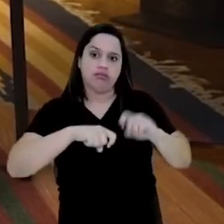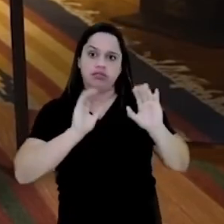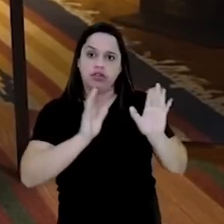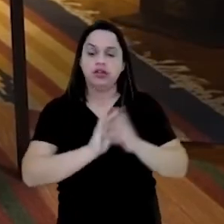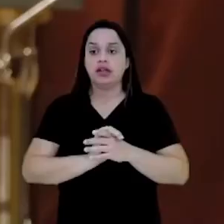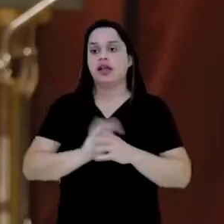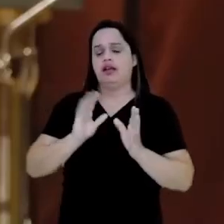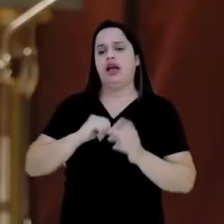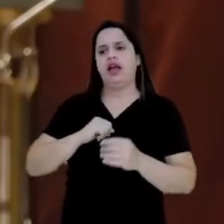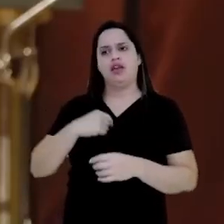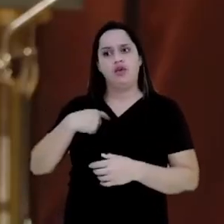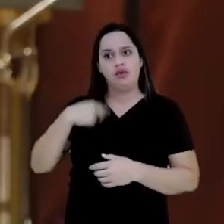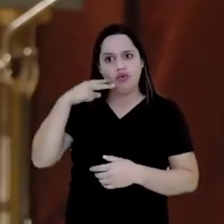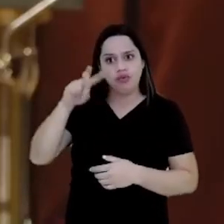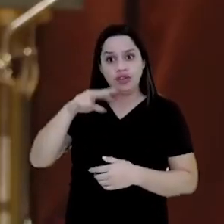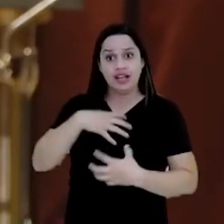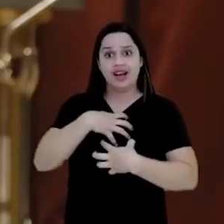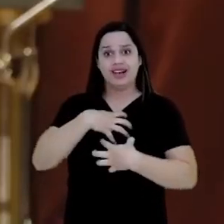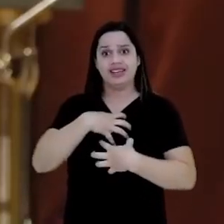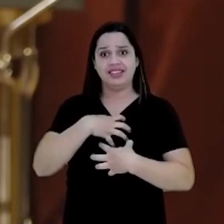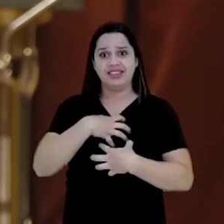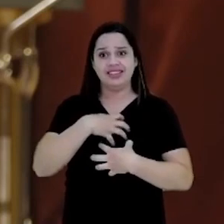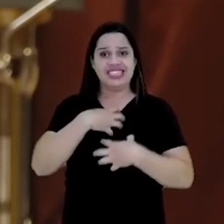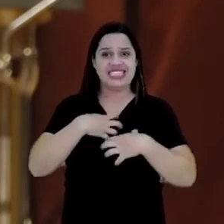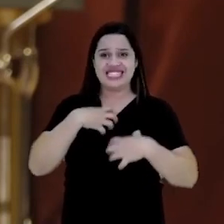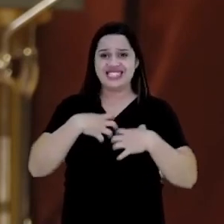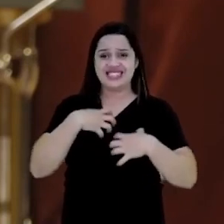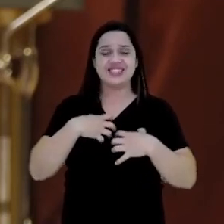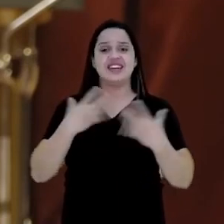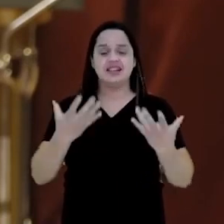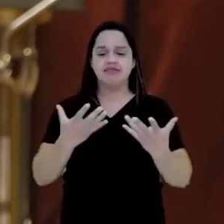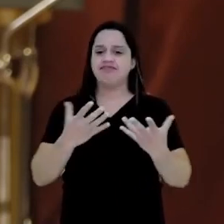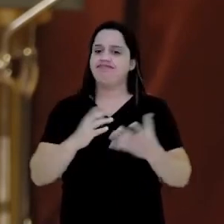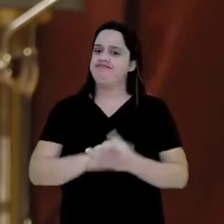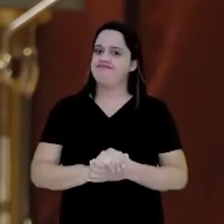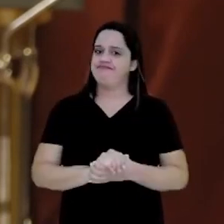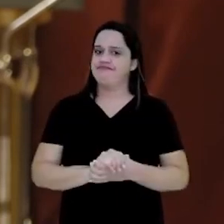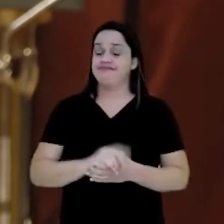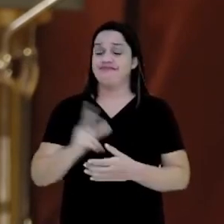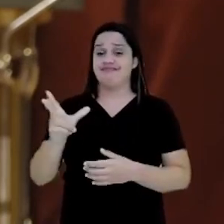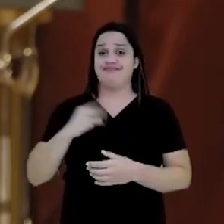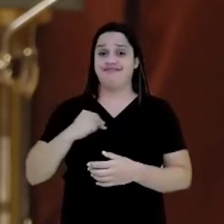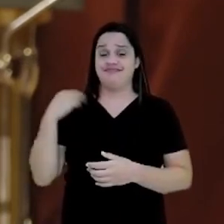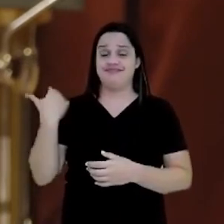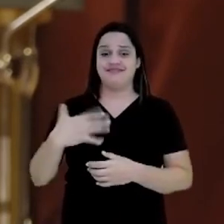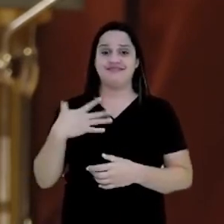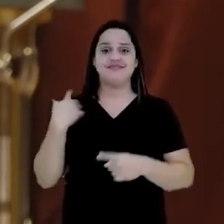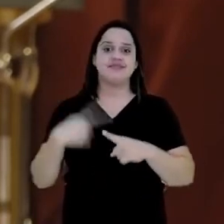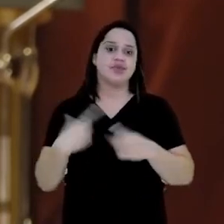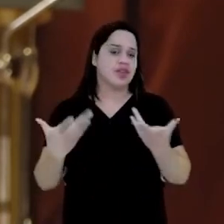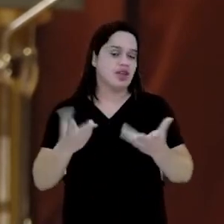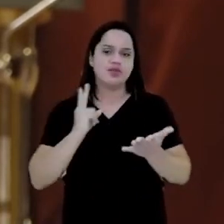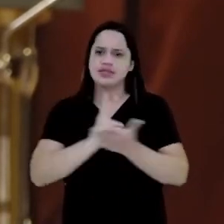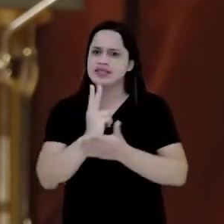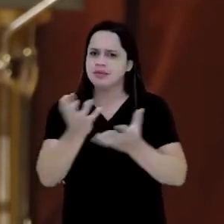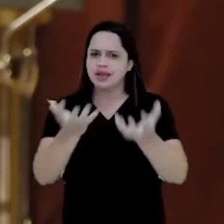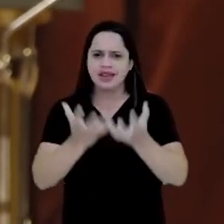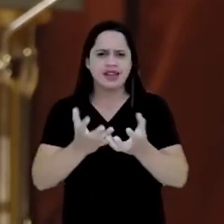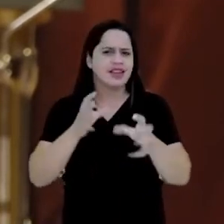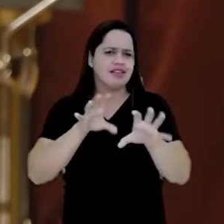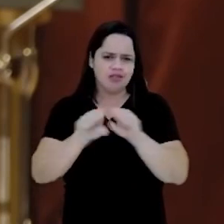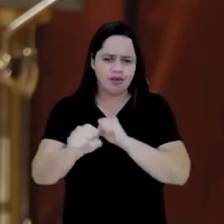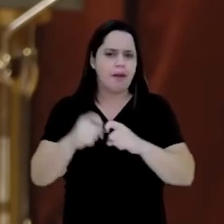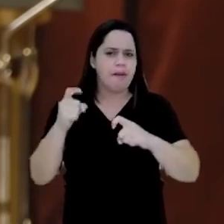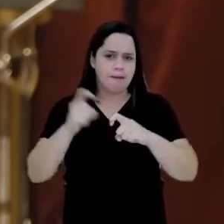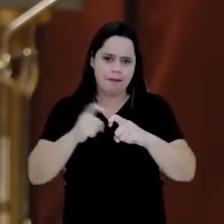atrasado aí os quem tem tem muito tempo fazendo ferrou vai comer porque eu sempre que seja Neco aí eu